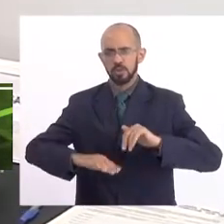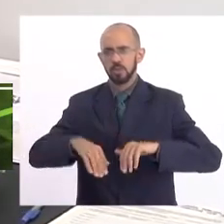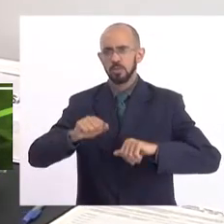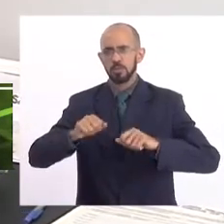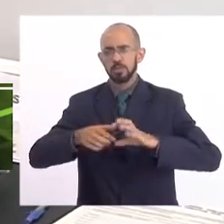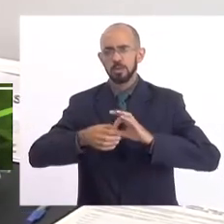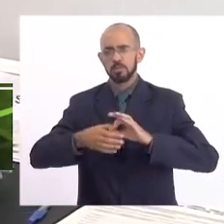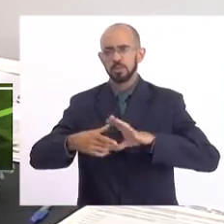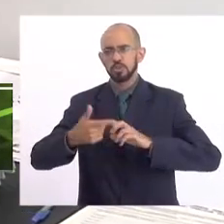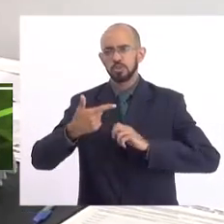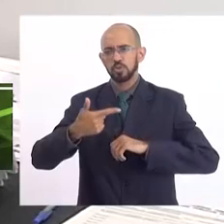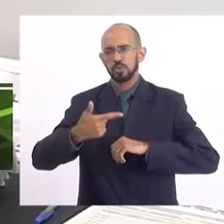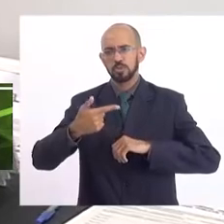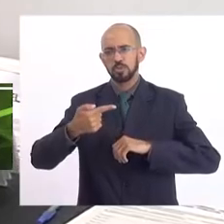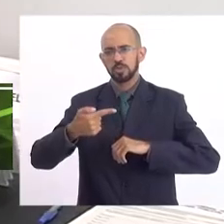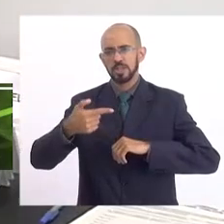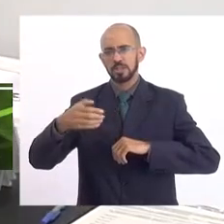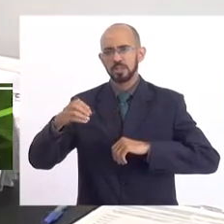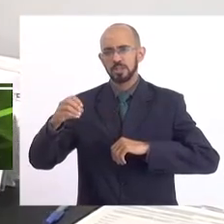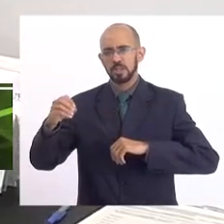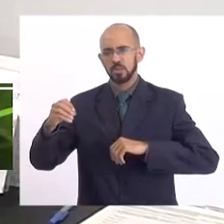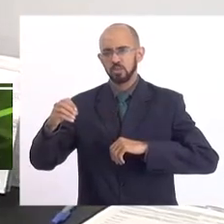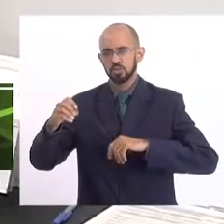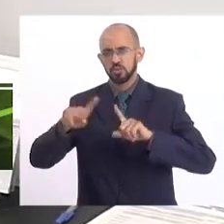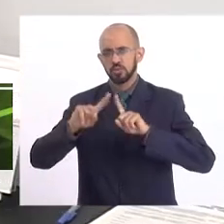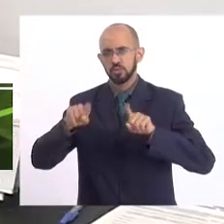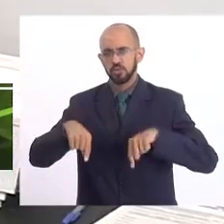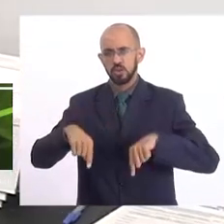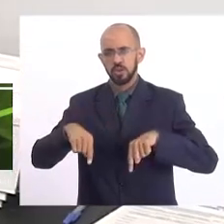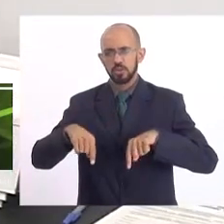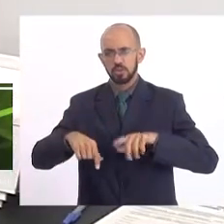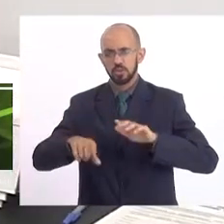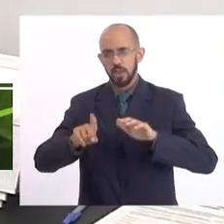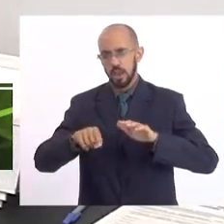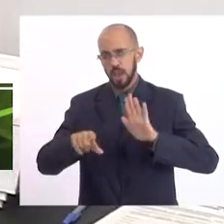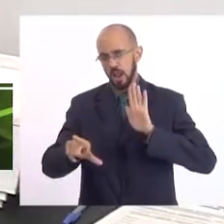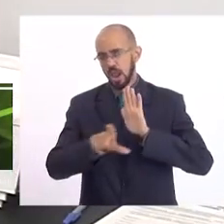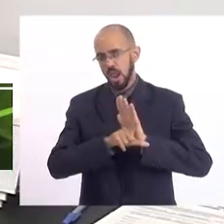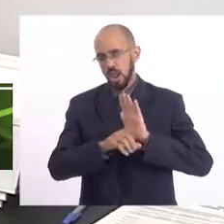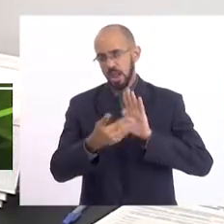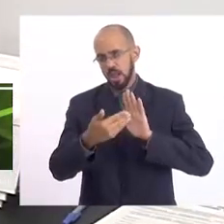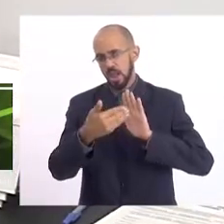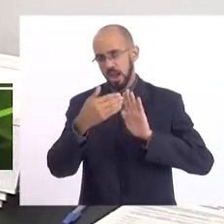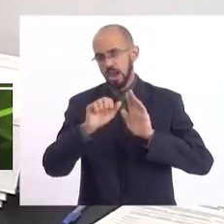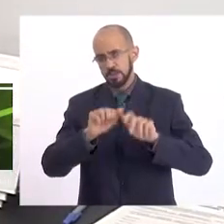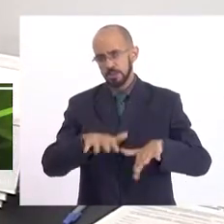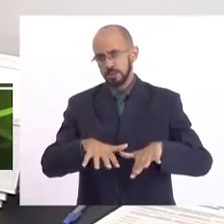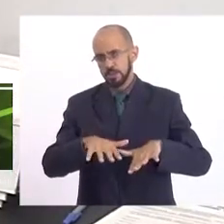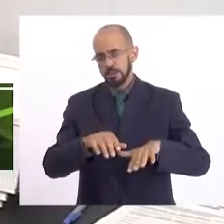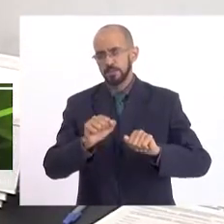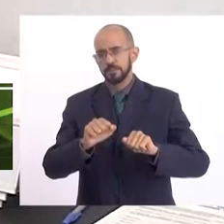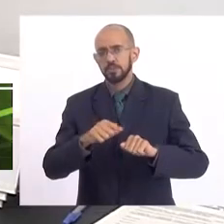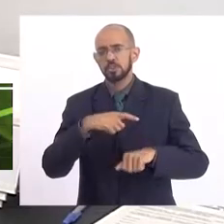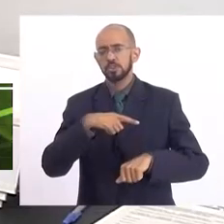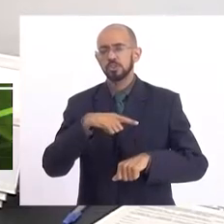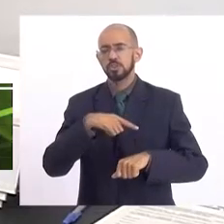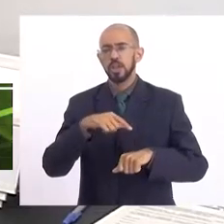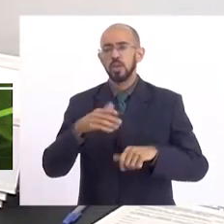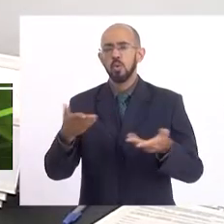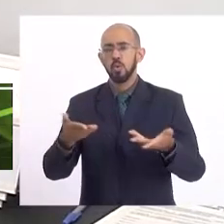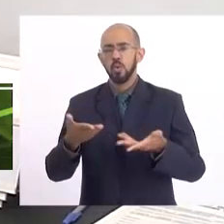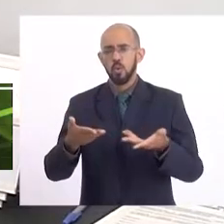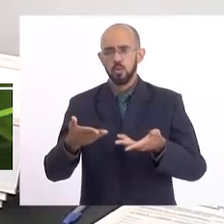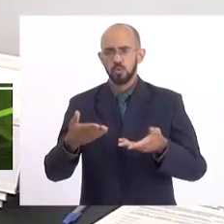2.700 servidores, né? O plano de carreira permite ter, em lei, 2.700 servidores. A gente tem de servidores ativos, na